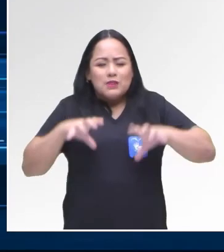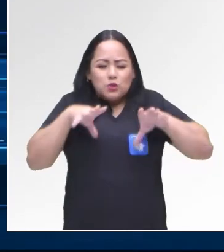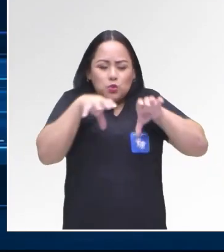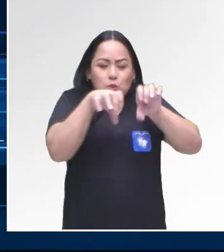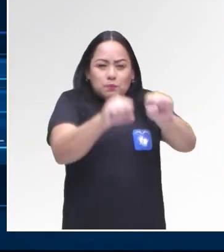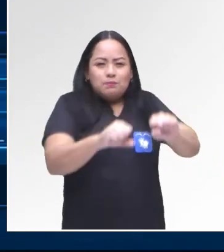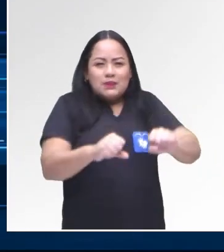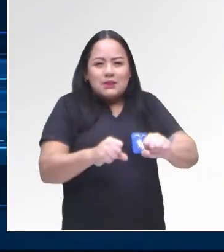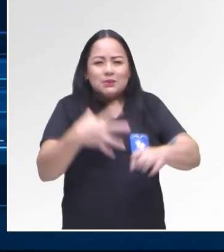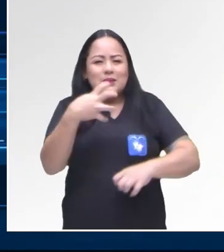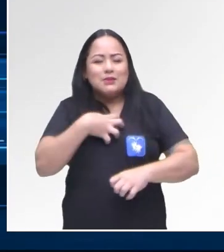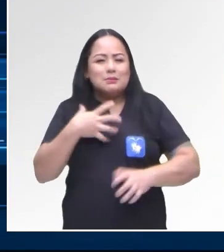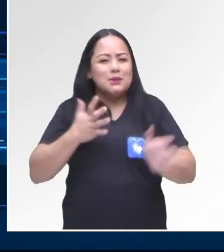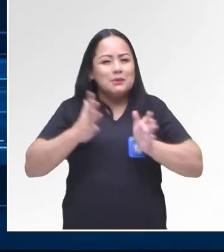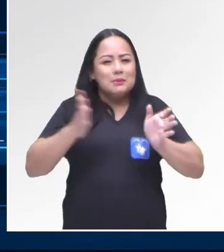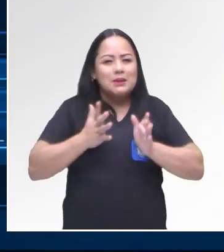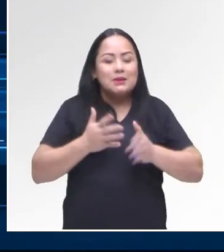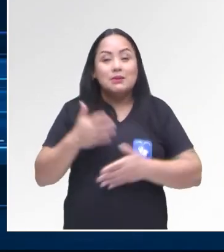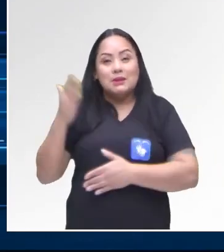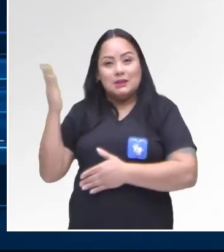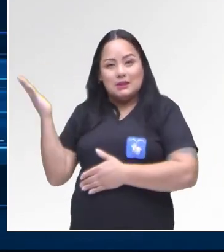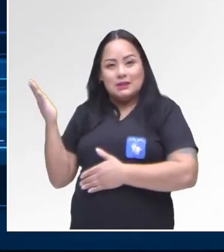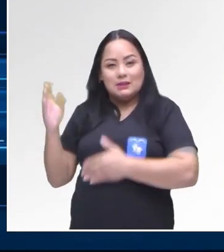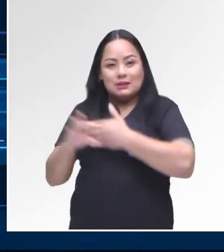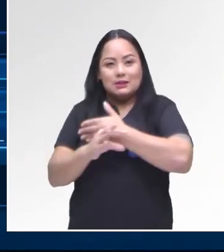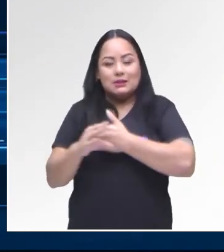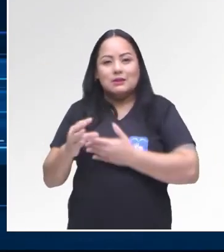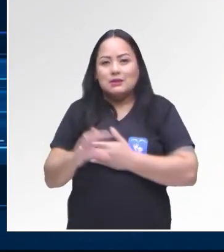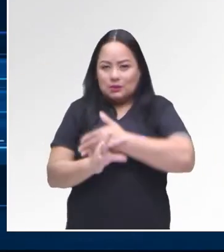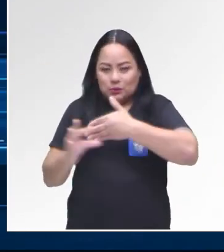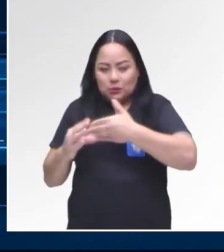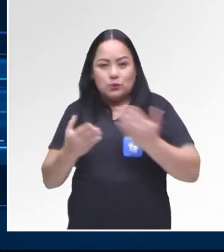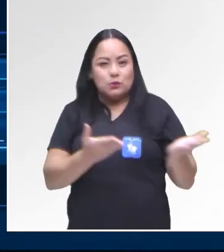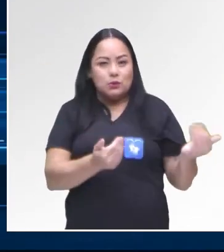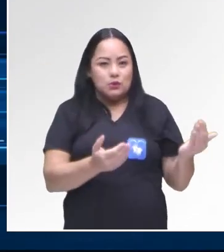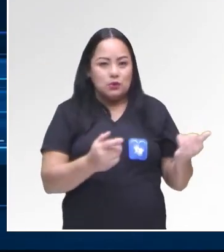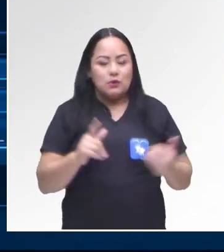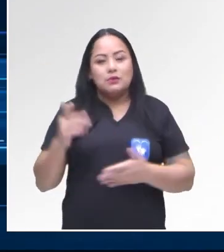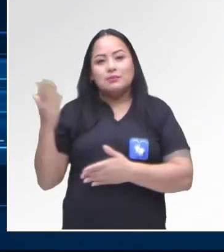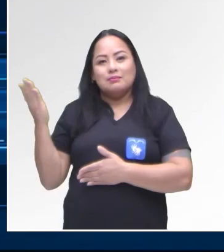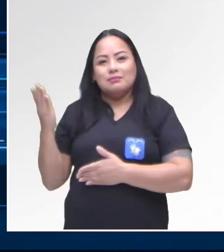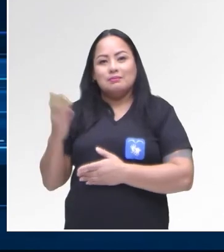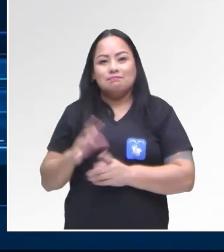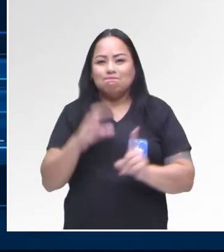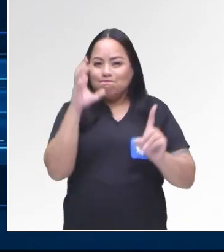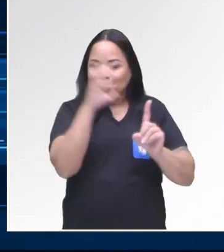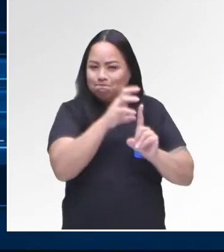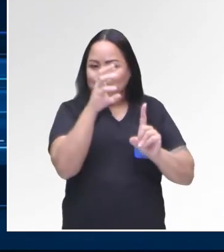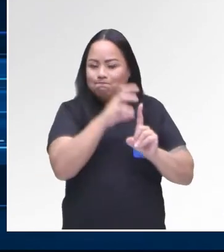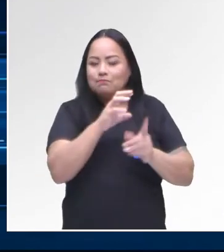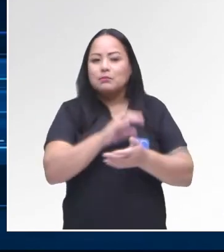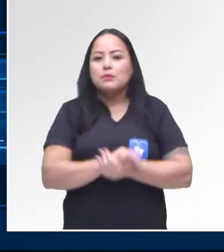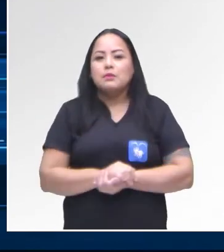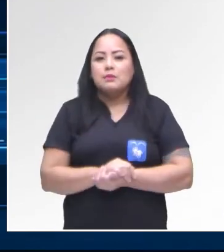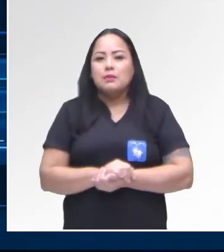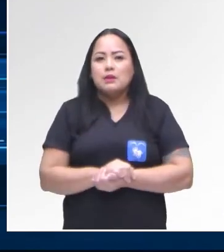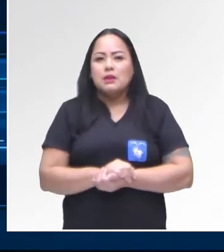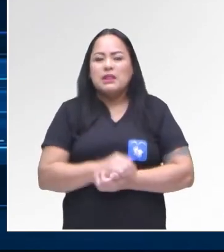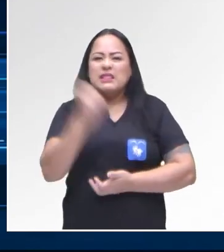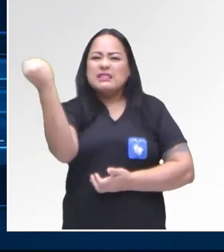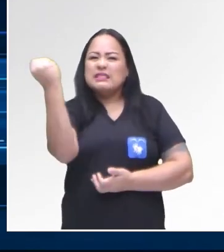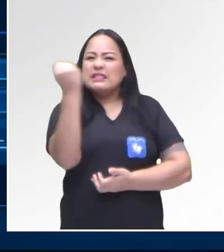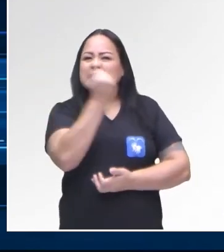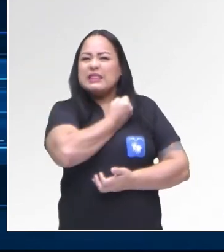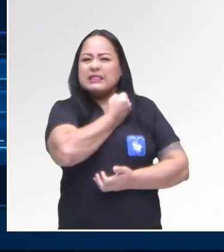da época. E o jovem Werther, na Europa, foi responsável por isso em muita parte. Ele se mata, né?